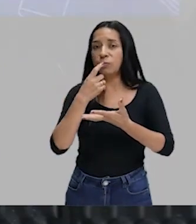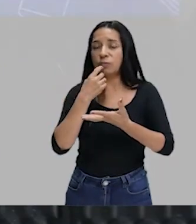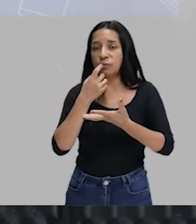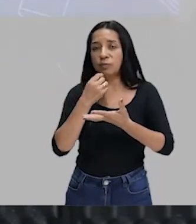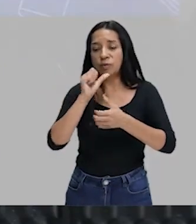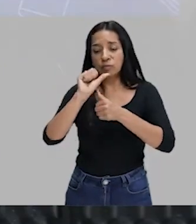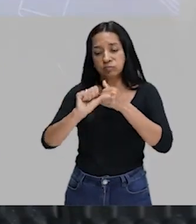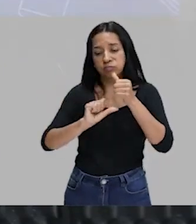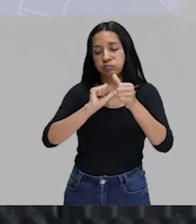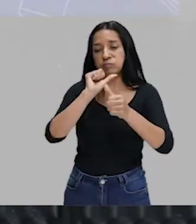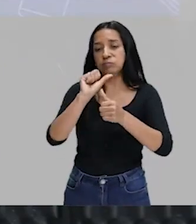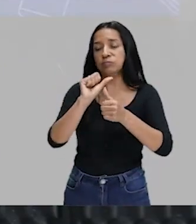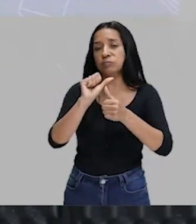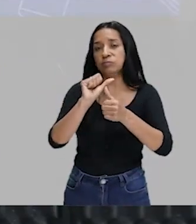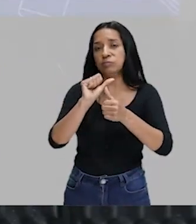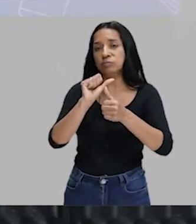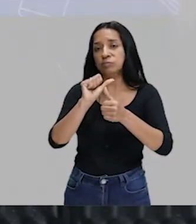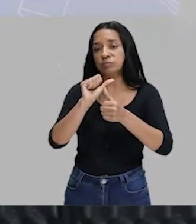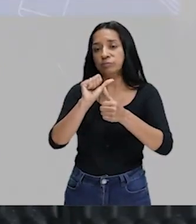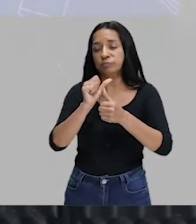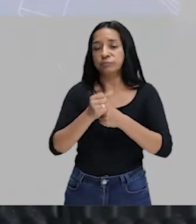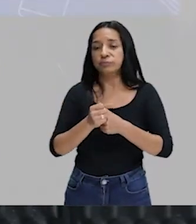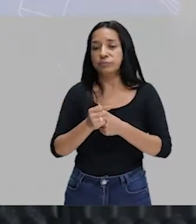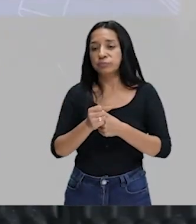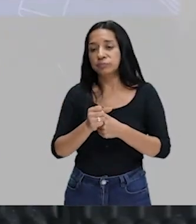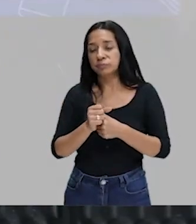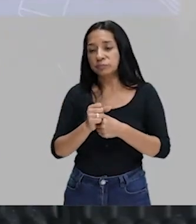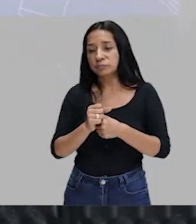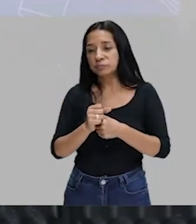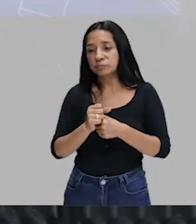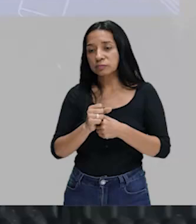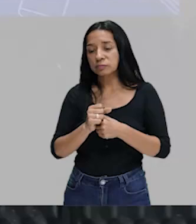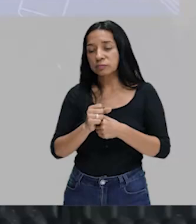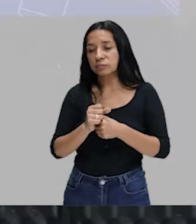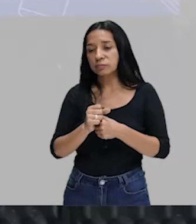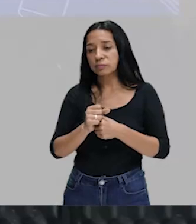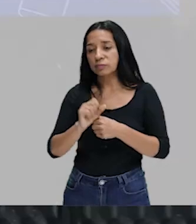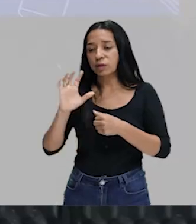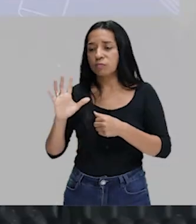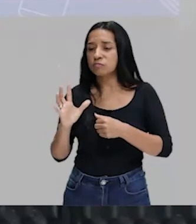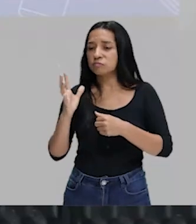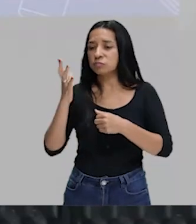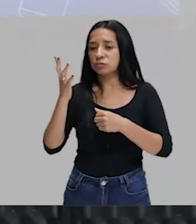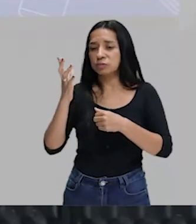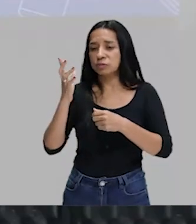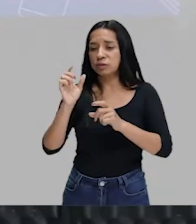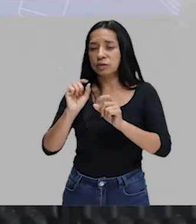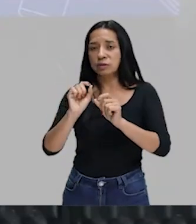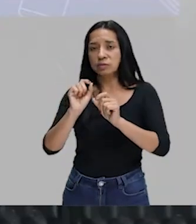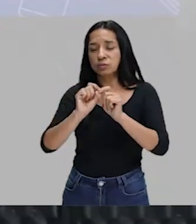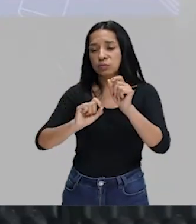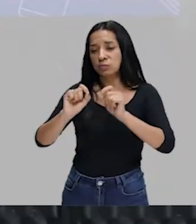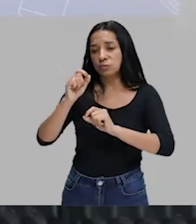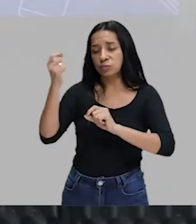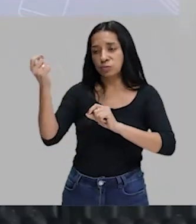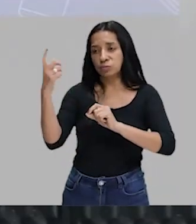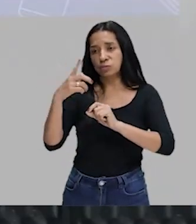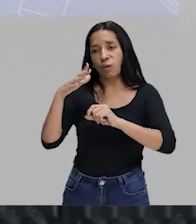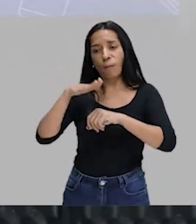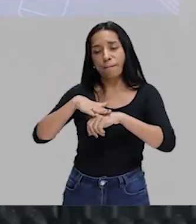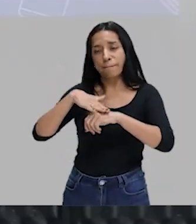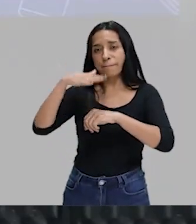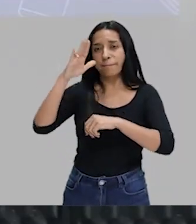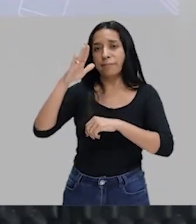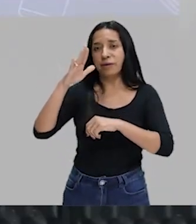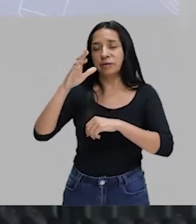Então a tendência é que o Sol ele se torne cada vez mais avermelhado, ok?